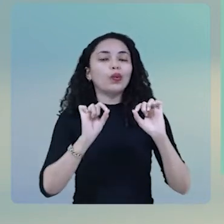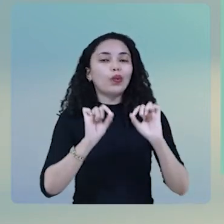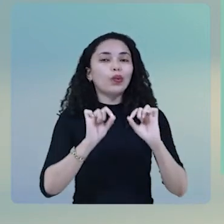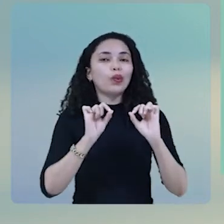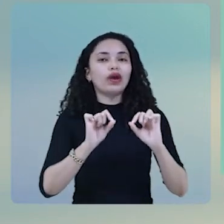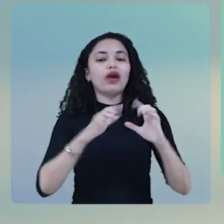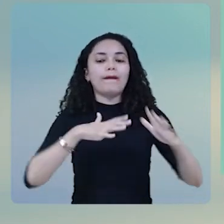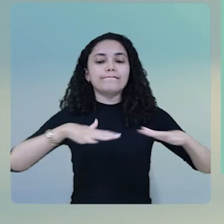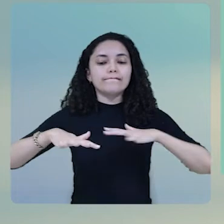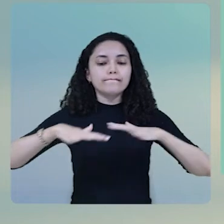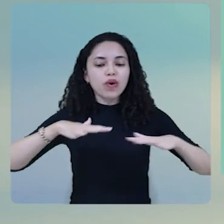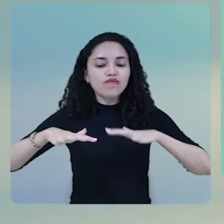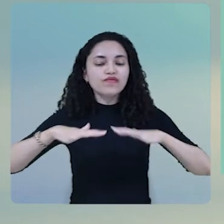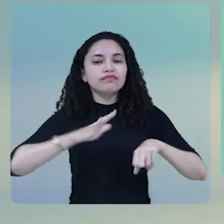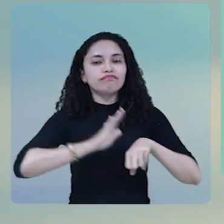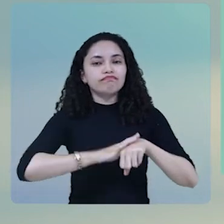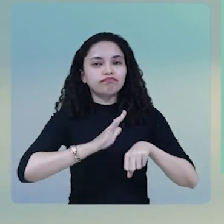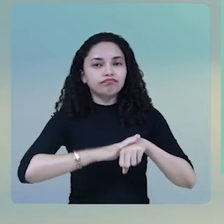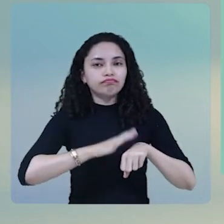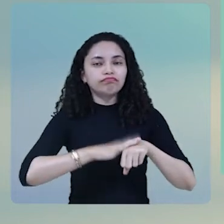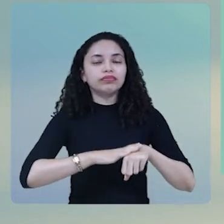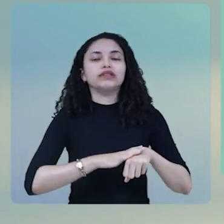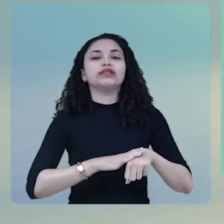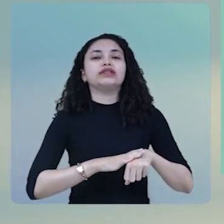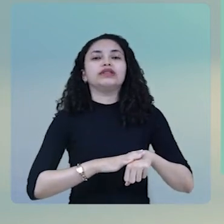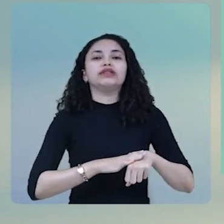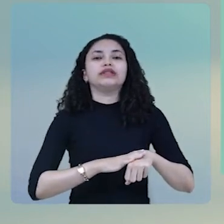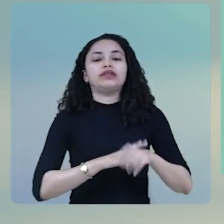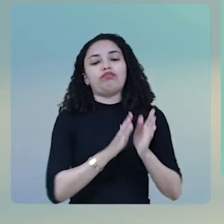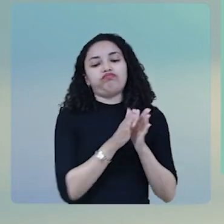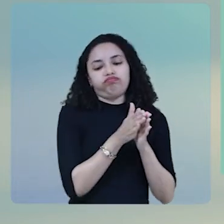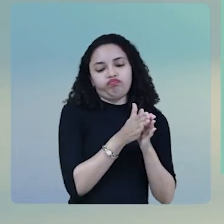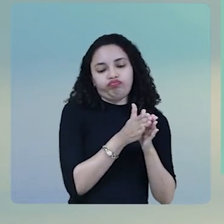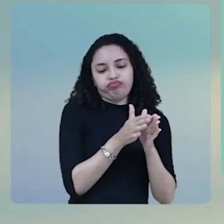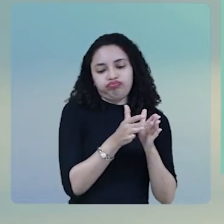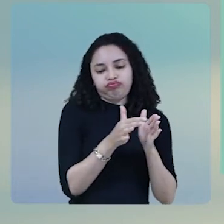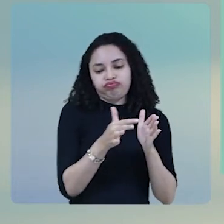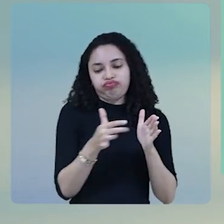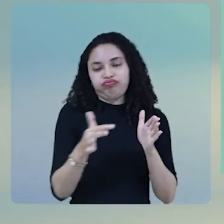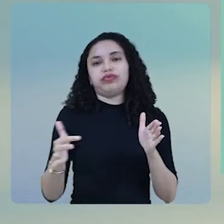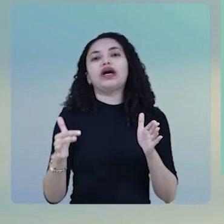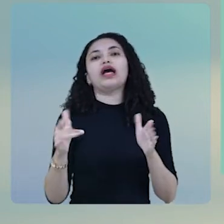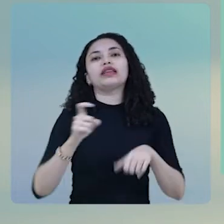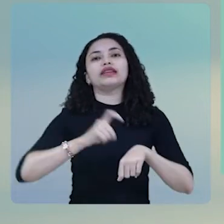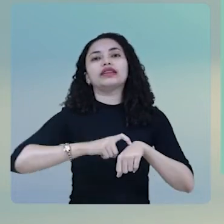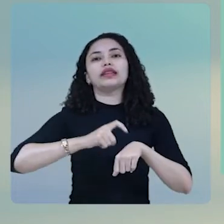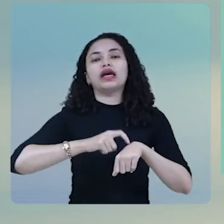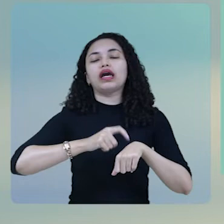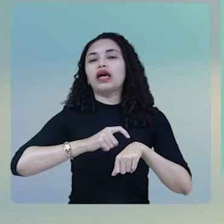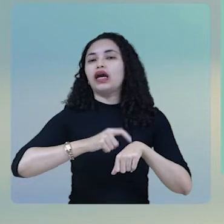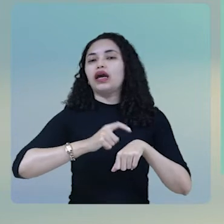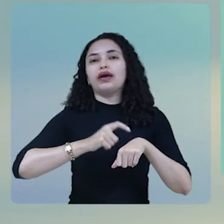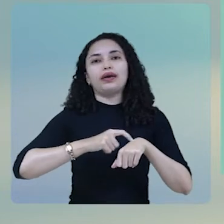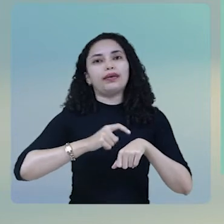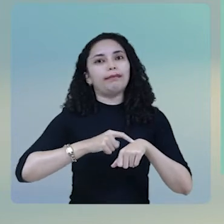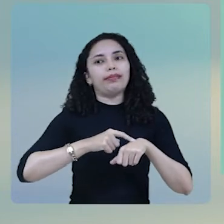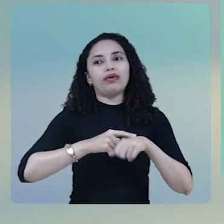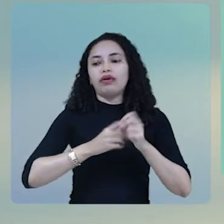de movimentos durante um considerável período de tempo, sem perder a qualidade da